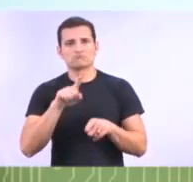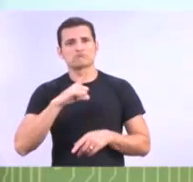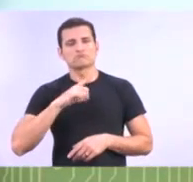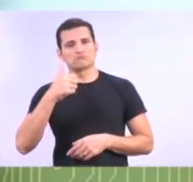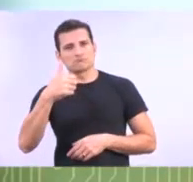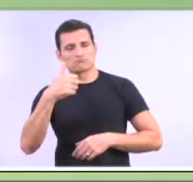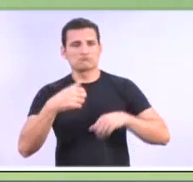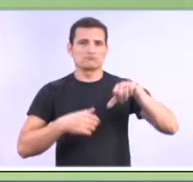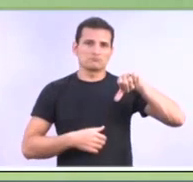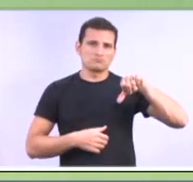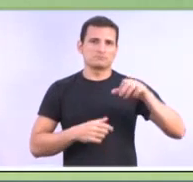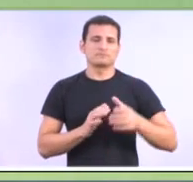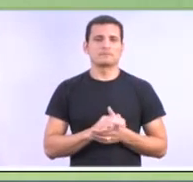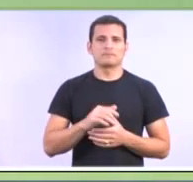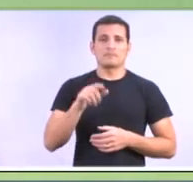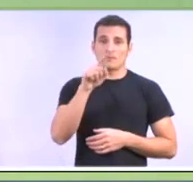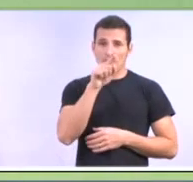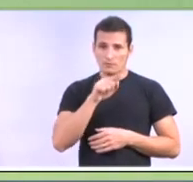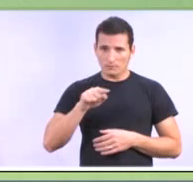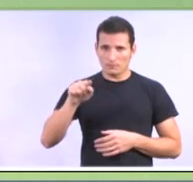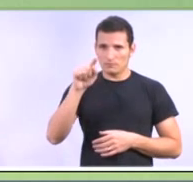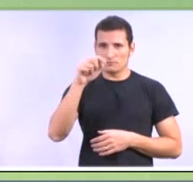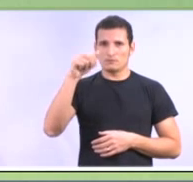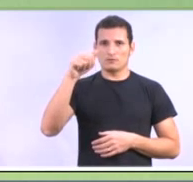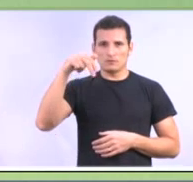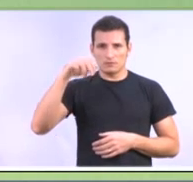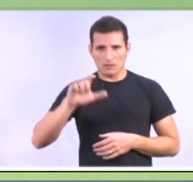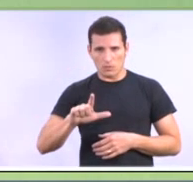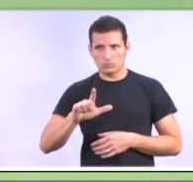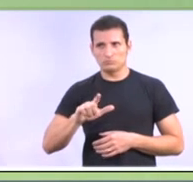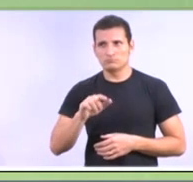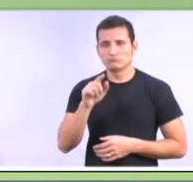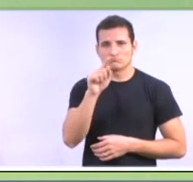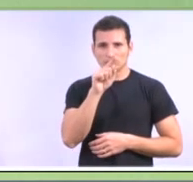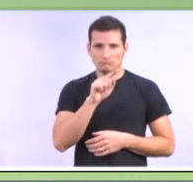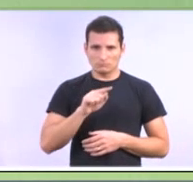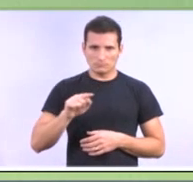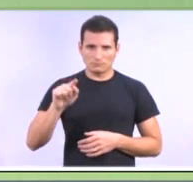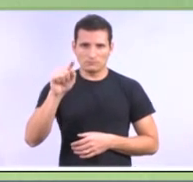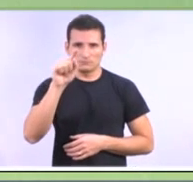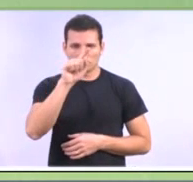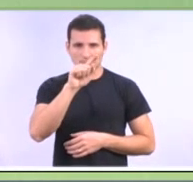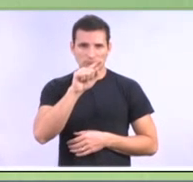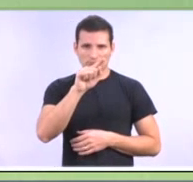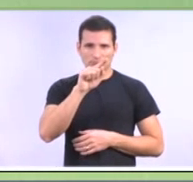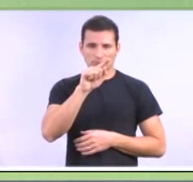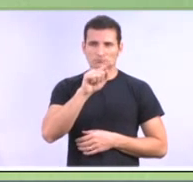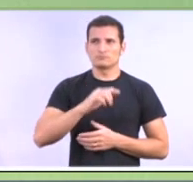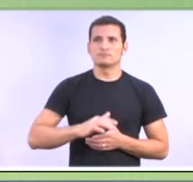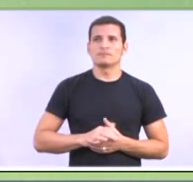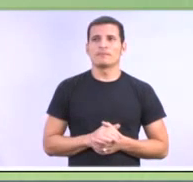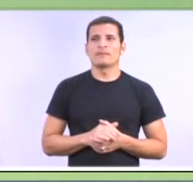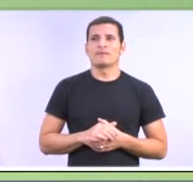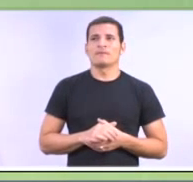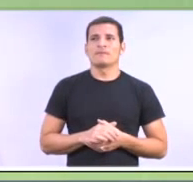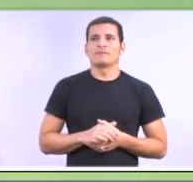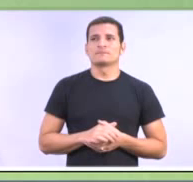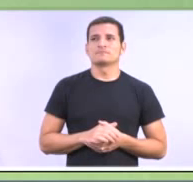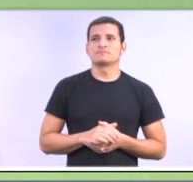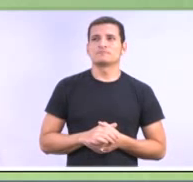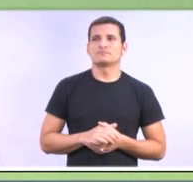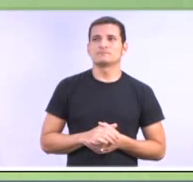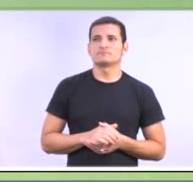Acompanhe. Topologia em anel, todos os dispositivos se conectam formando um circuito fechado, por isso o nome de